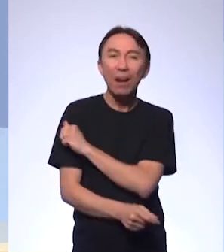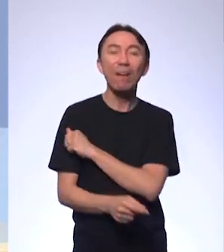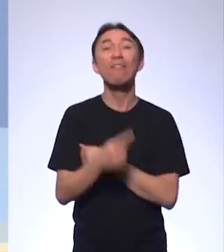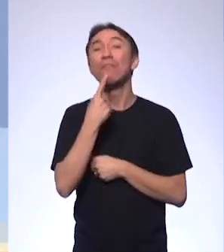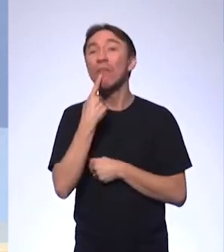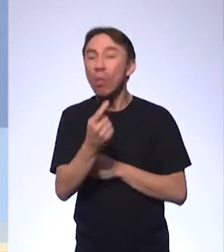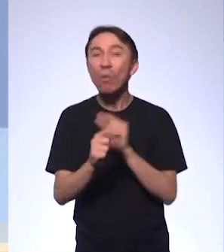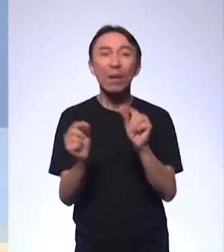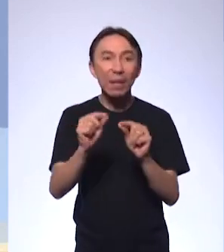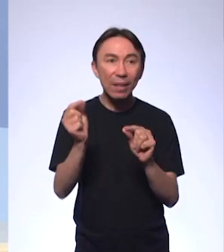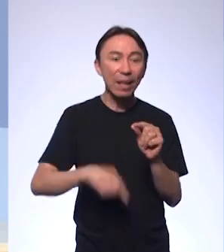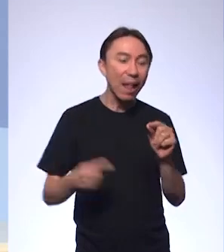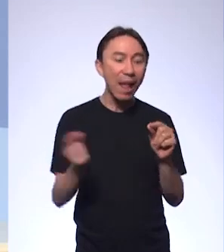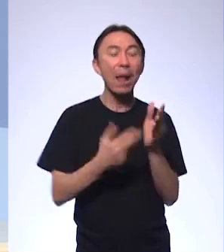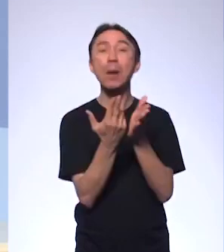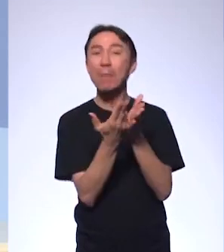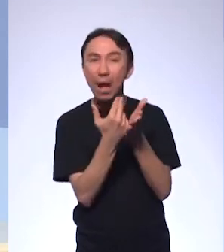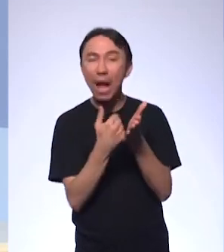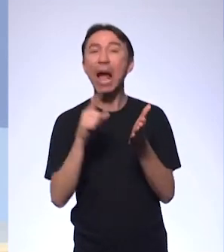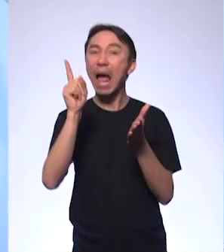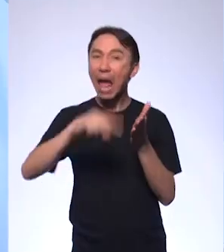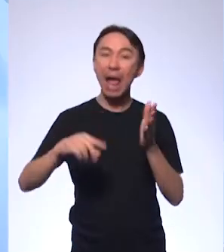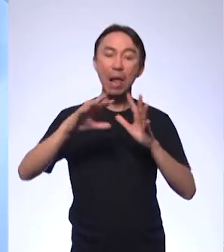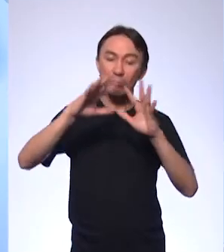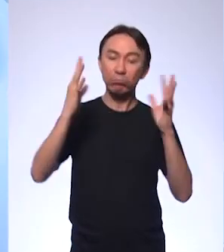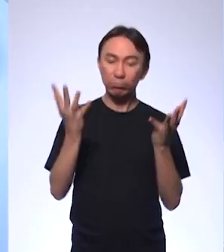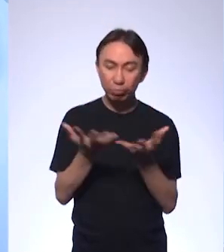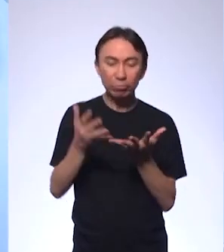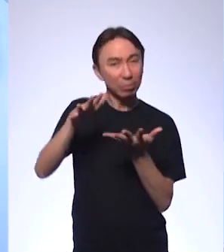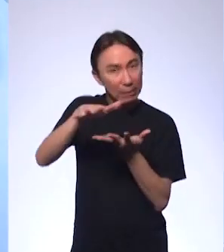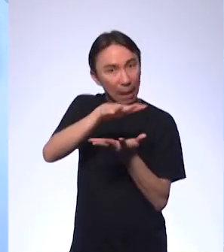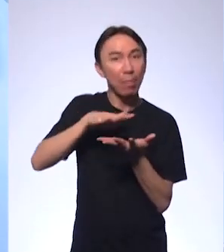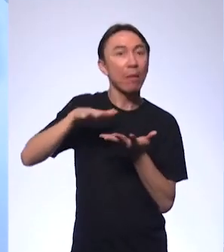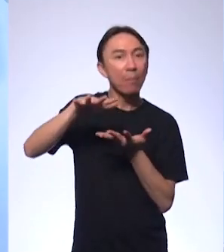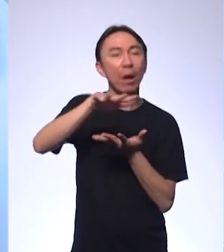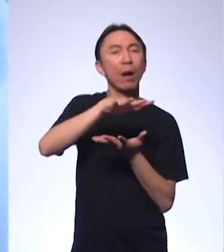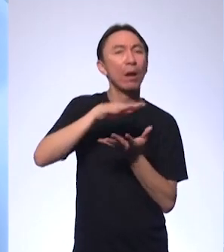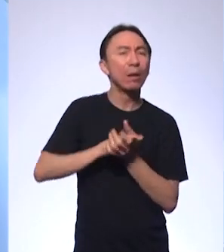ele faz parte de um ecossistema, Dani. E aí, Simone, o que você acha?